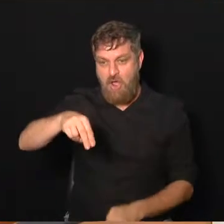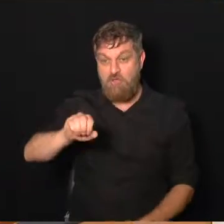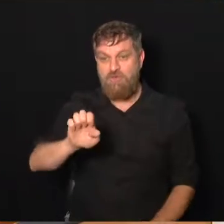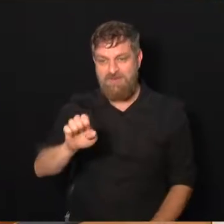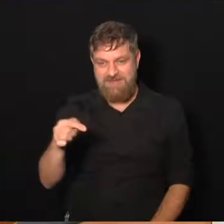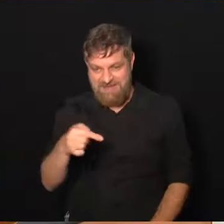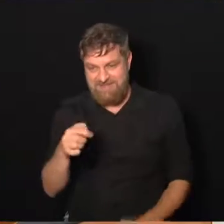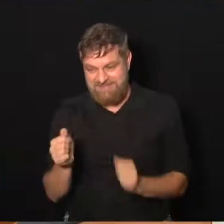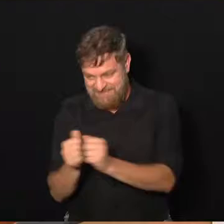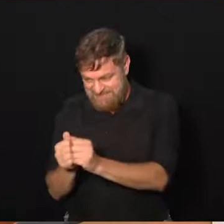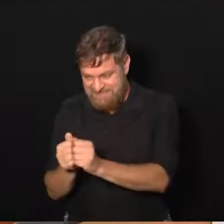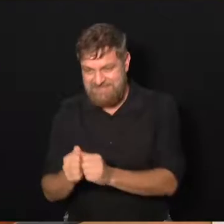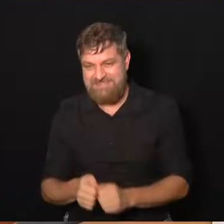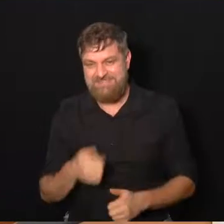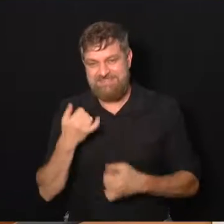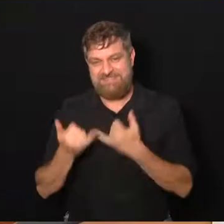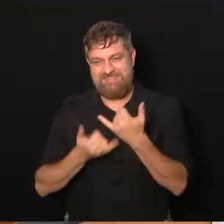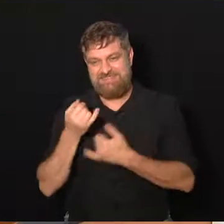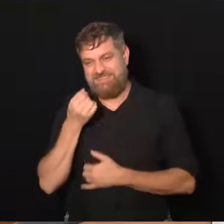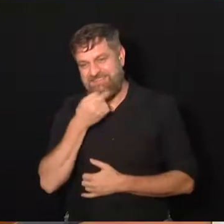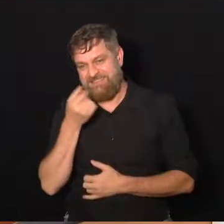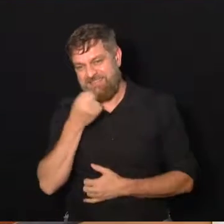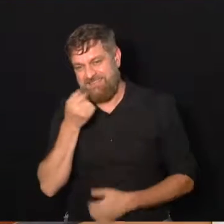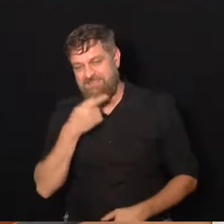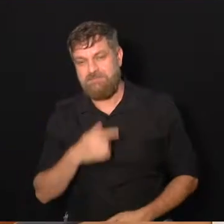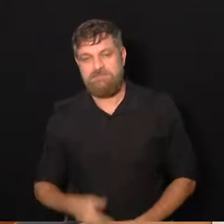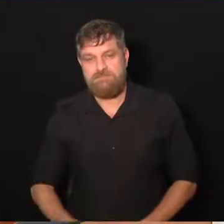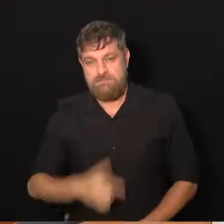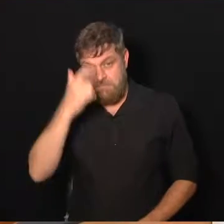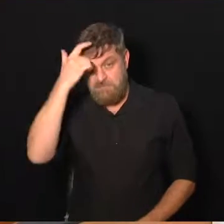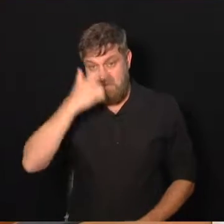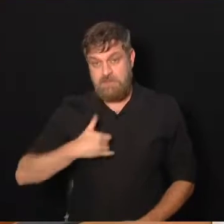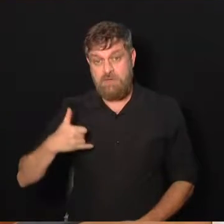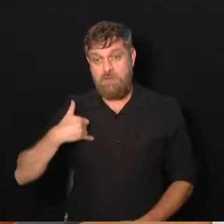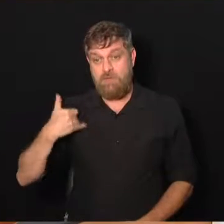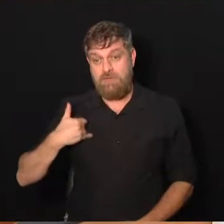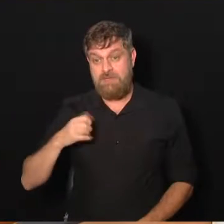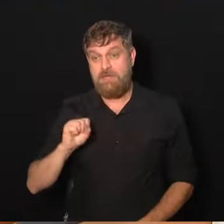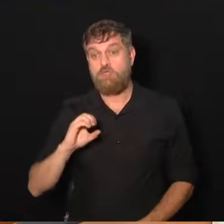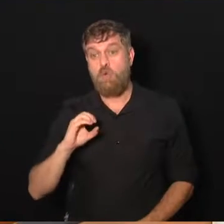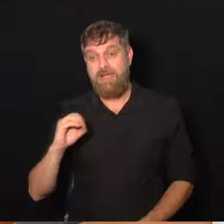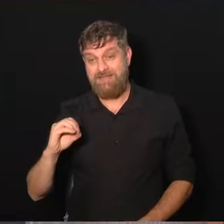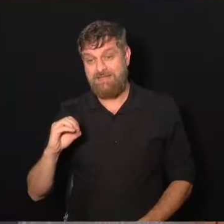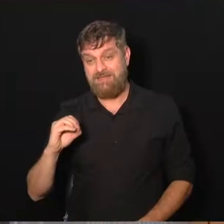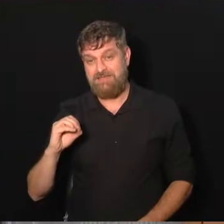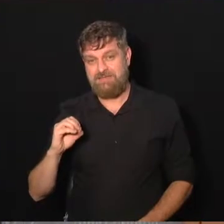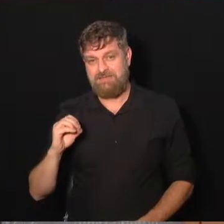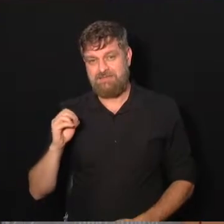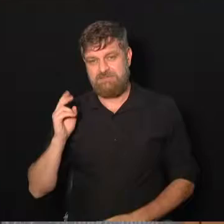veja, eu, nessa experiência de vida que eu tenho aos meus 80 anos, sempre